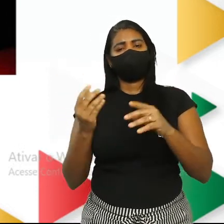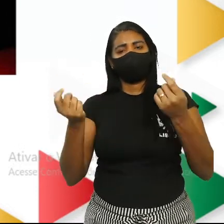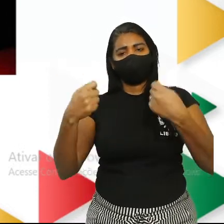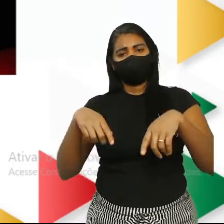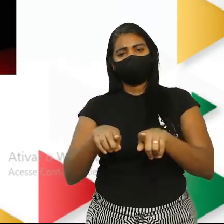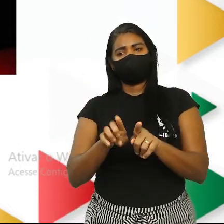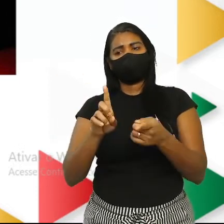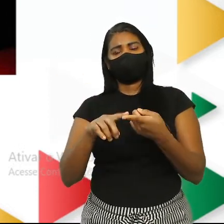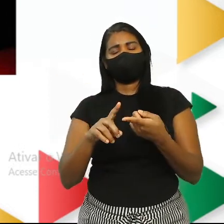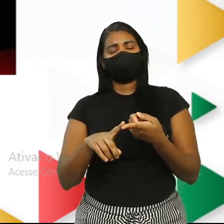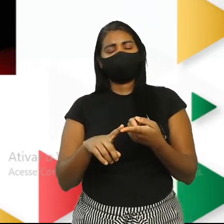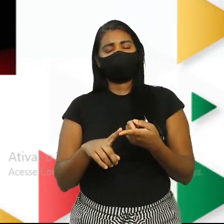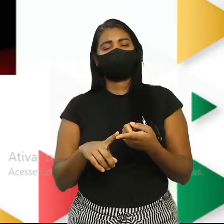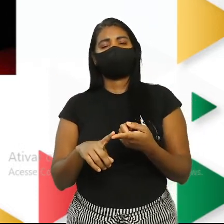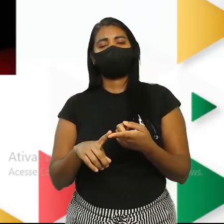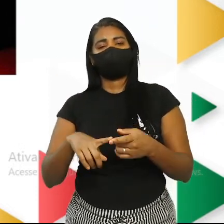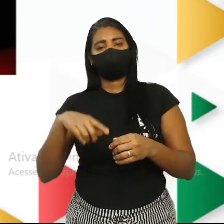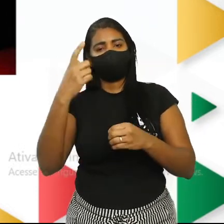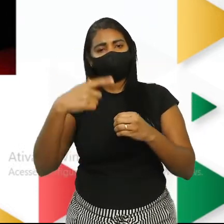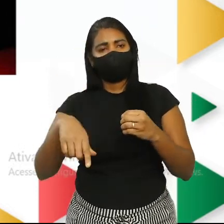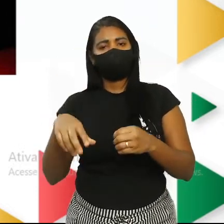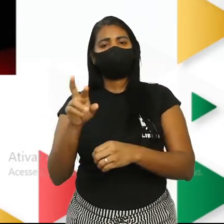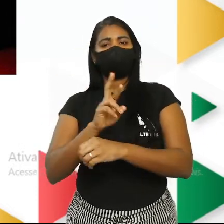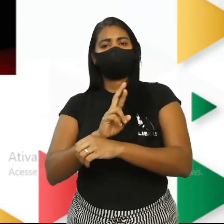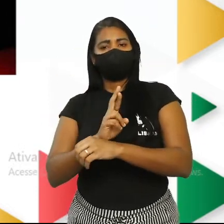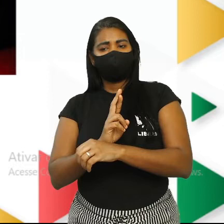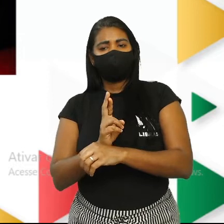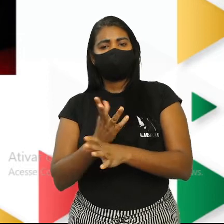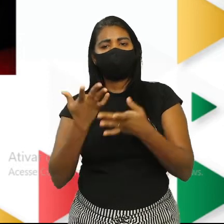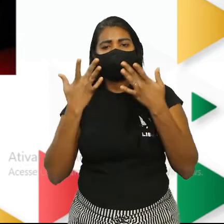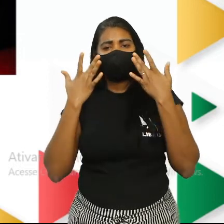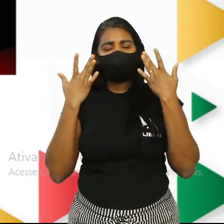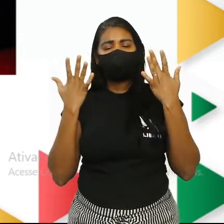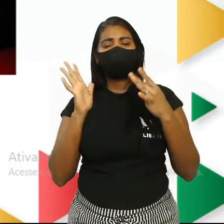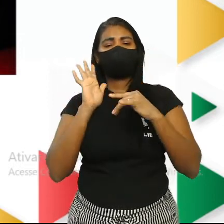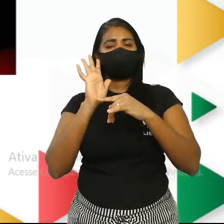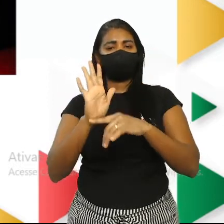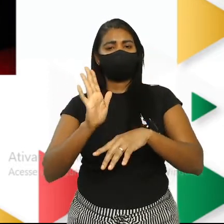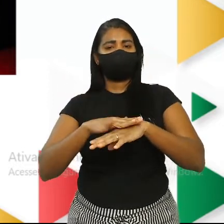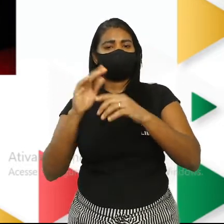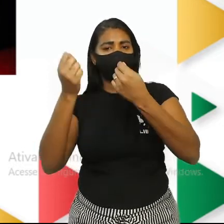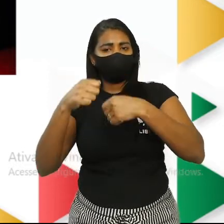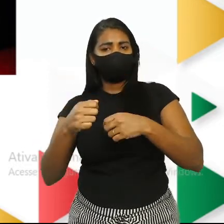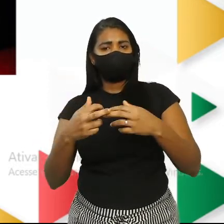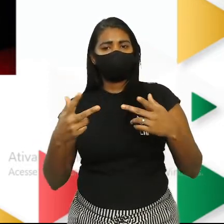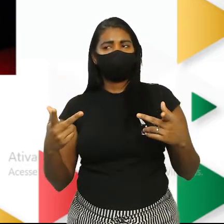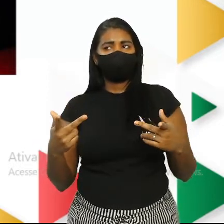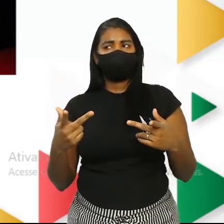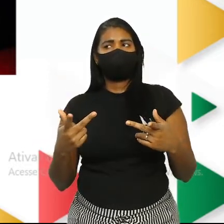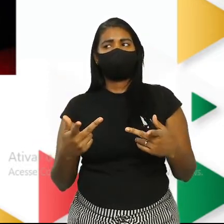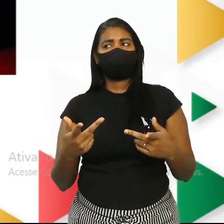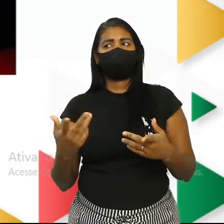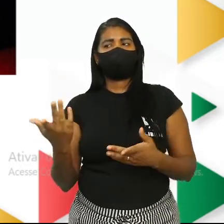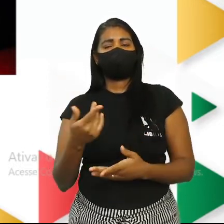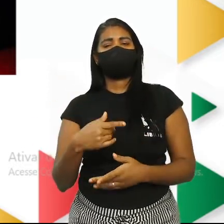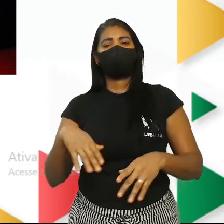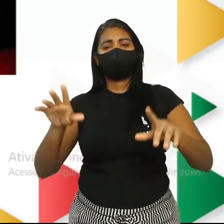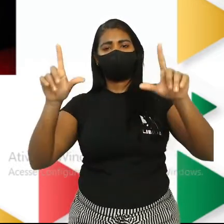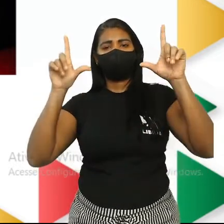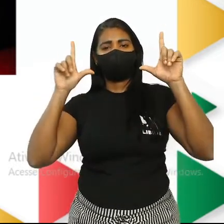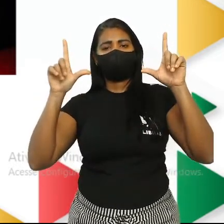possibilidades. Então, o ator e o diretor cênico nesse mundo digital traz essas possibilidades, né? No próximo